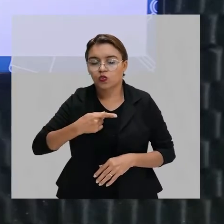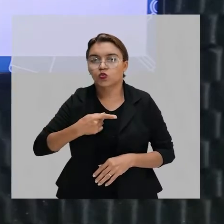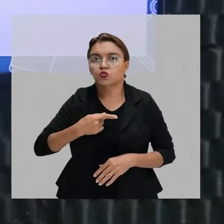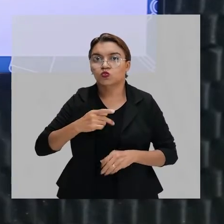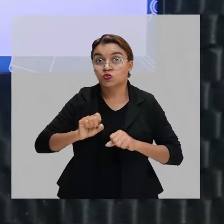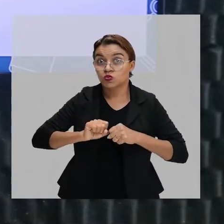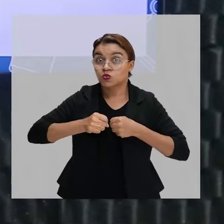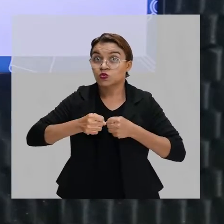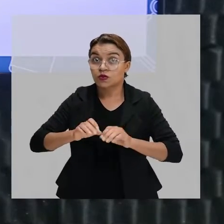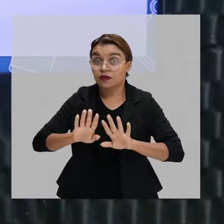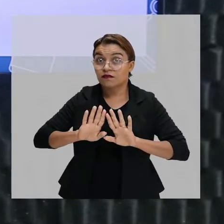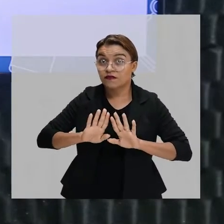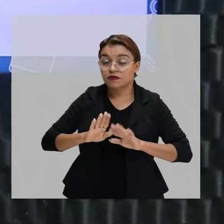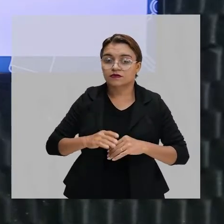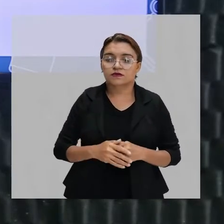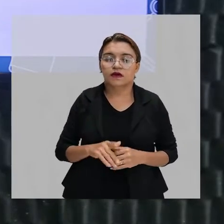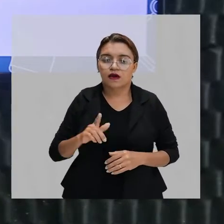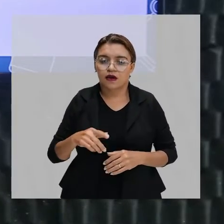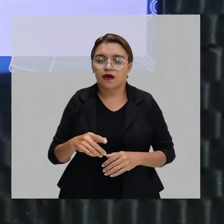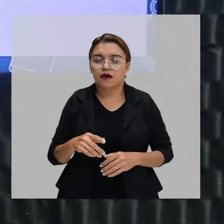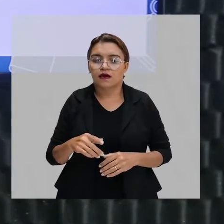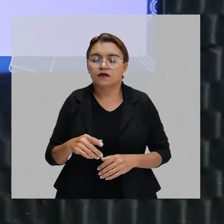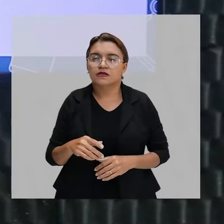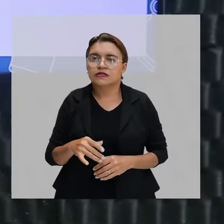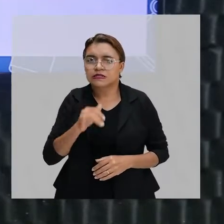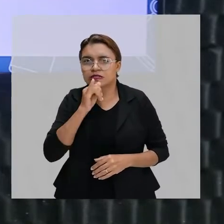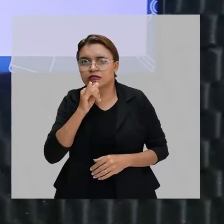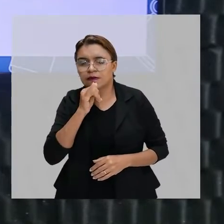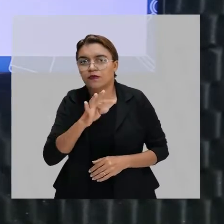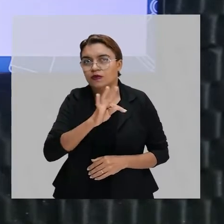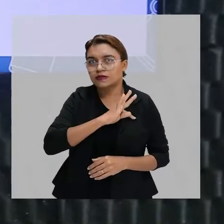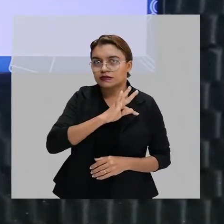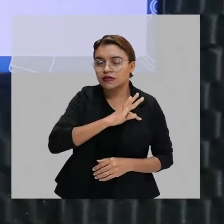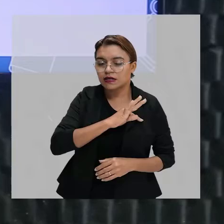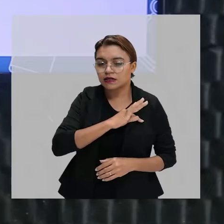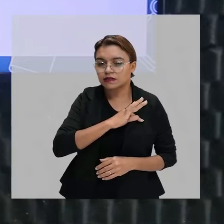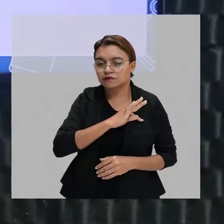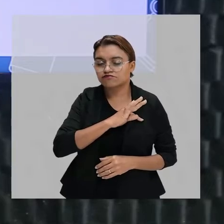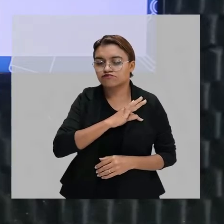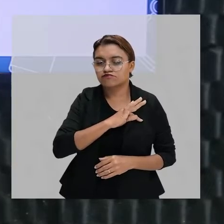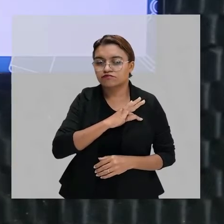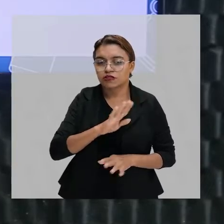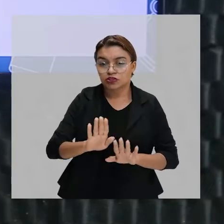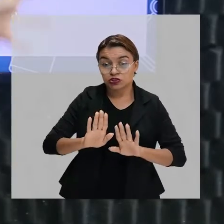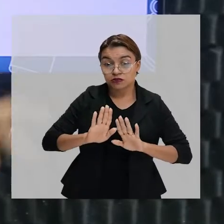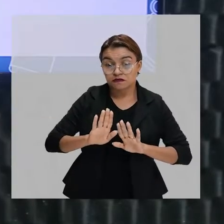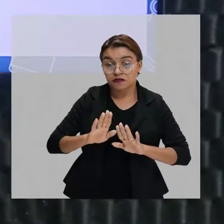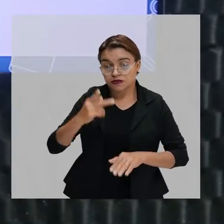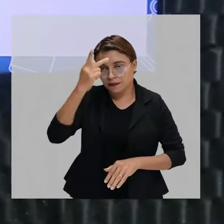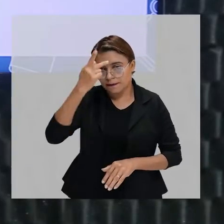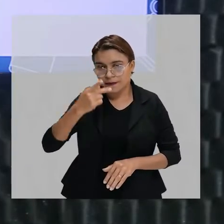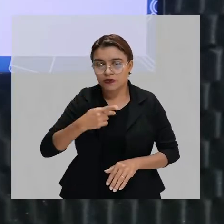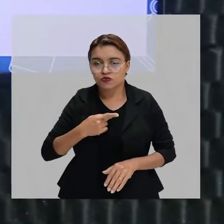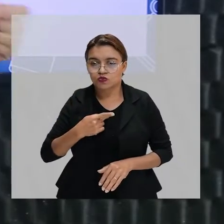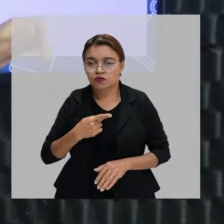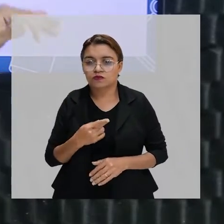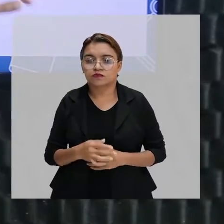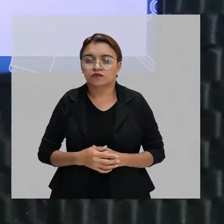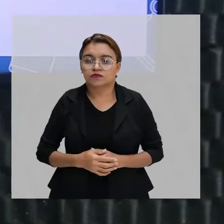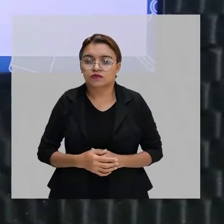são que as técnicas de defesa pessoal tem origem nas artes marciais tradicionais